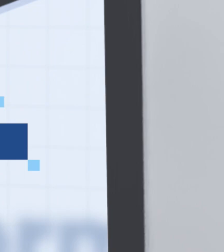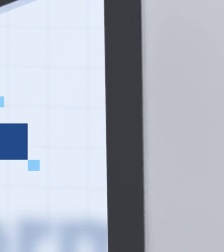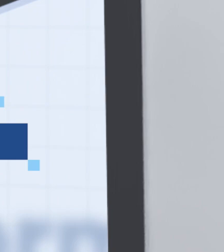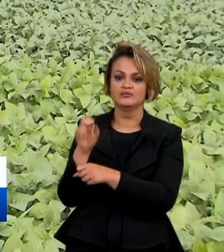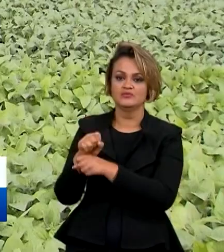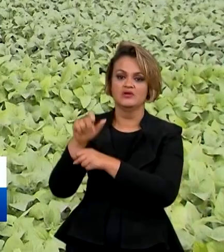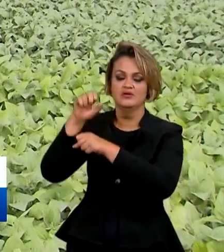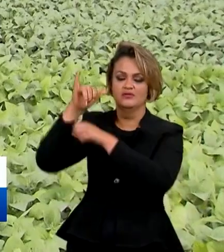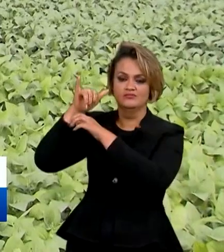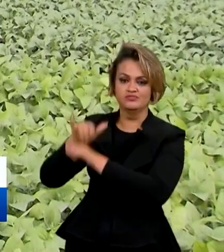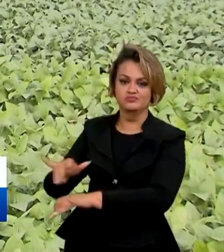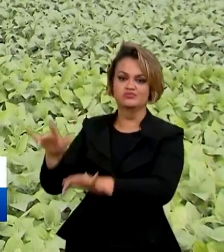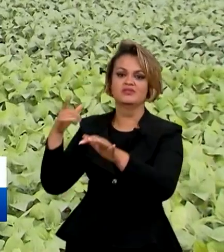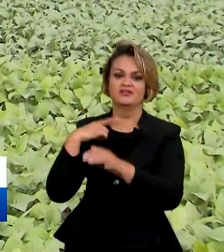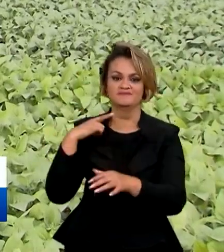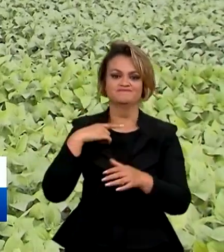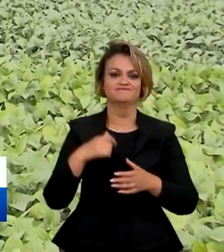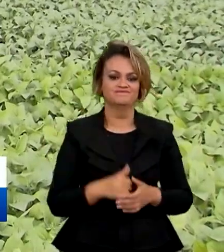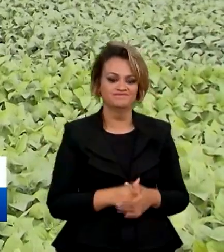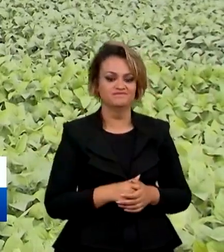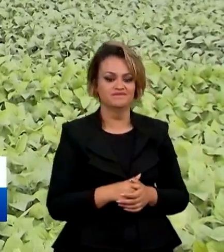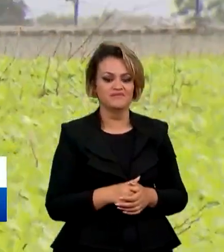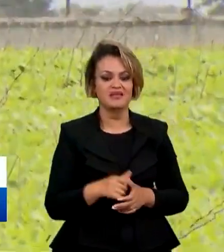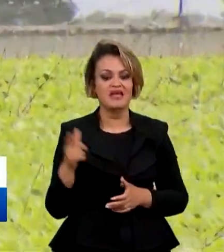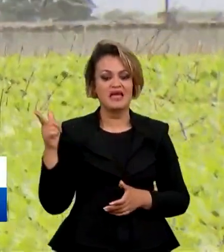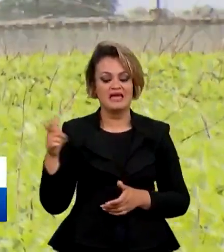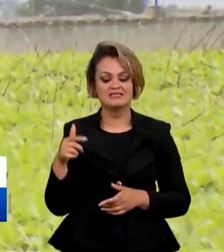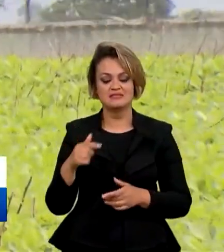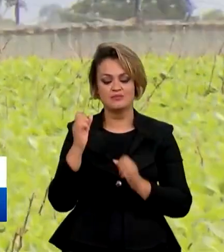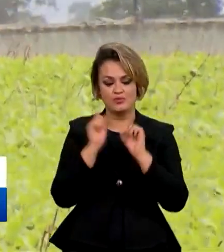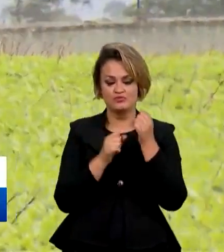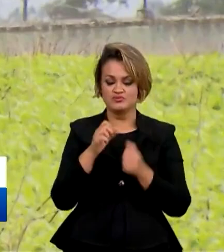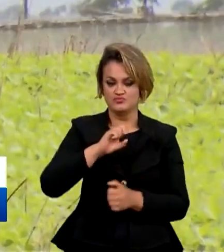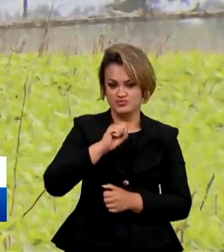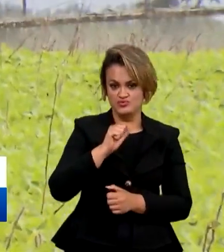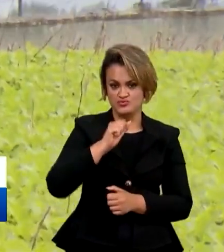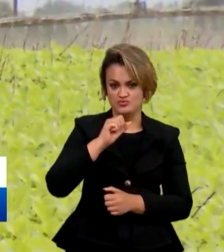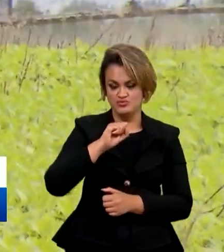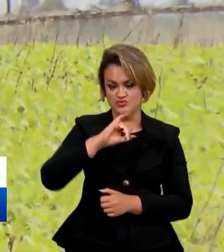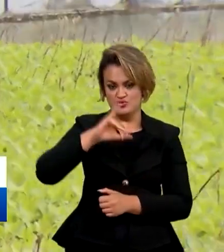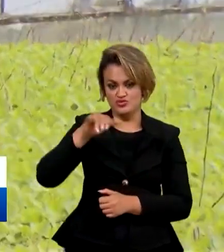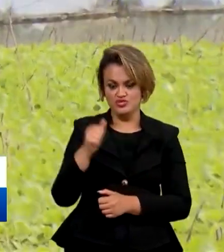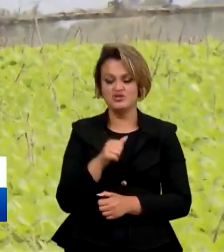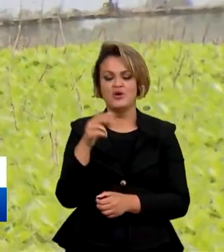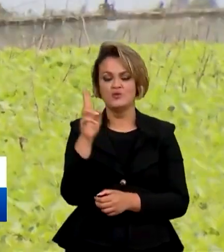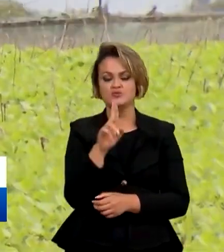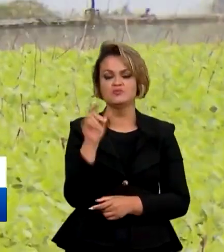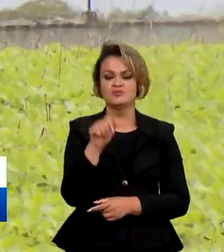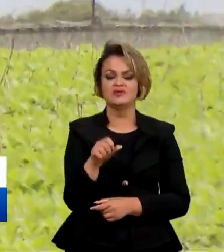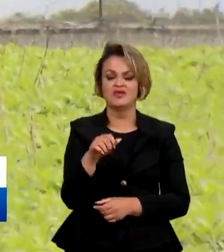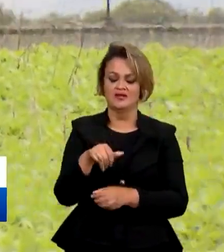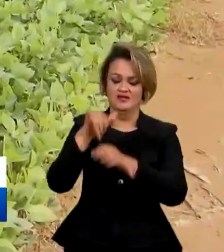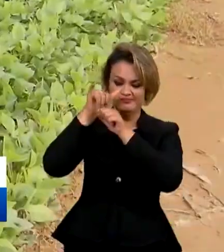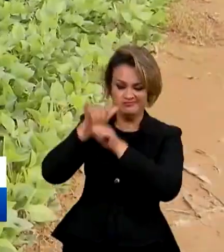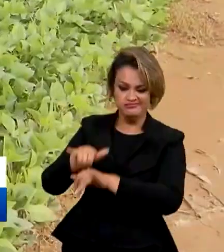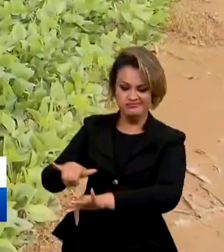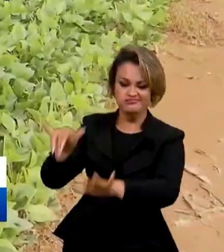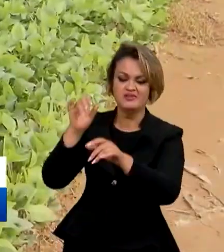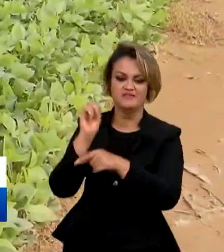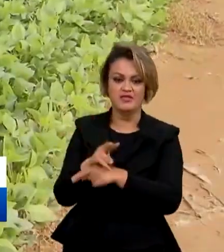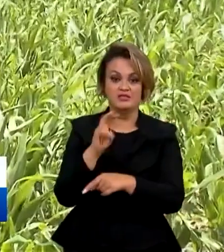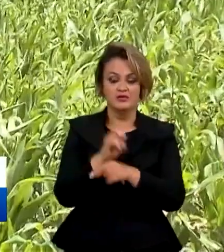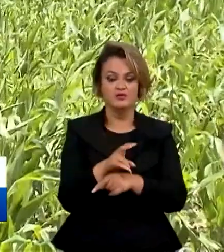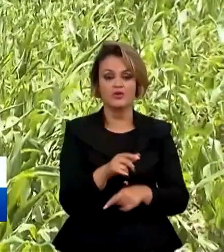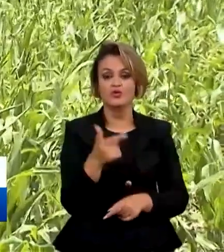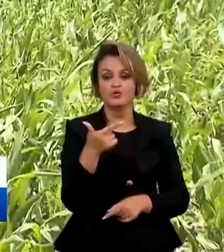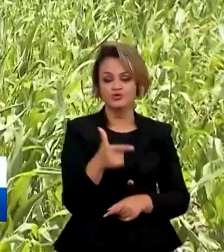ano. A produção intensiva de soja é uma das que mais utiliza agrotóxicos e, segundo a Conab, em